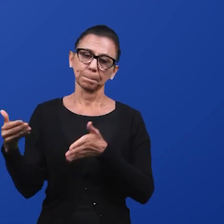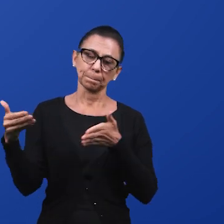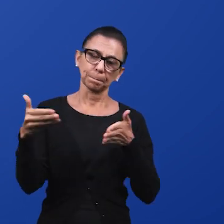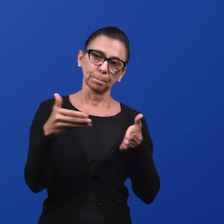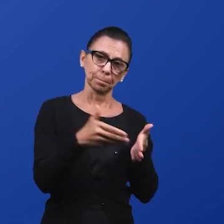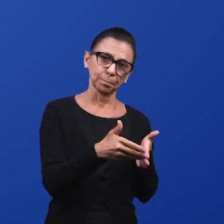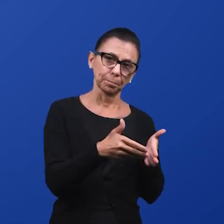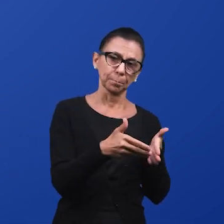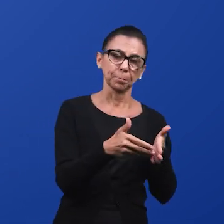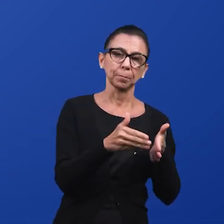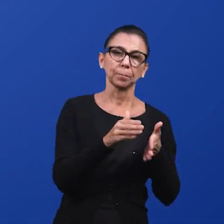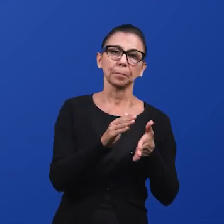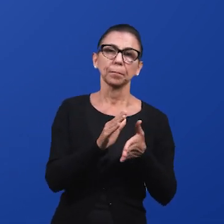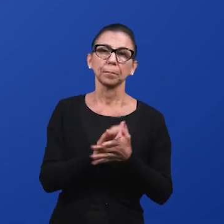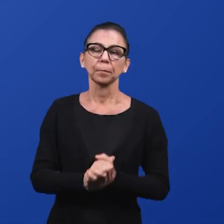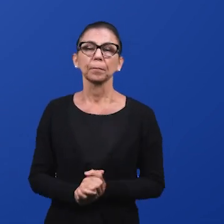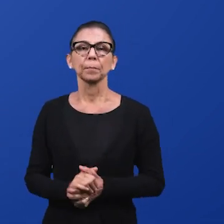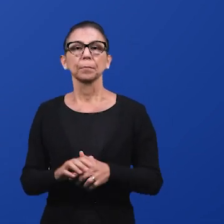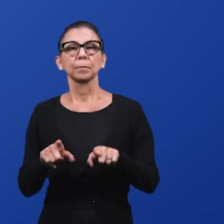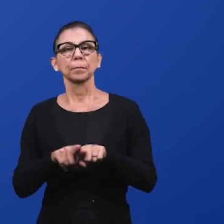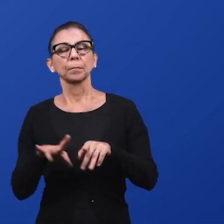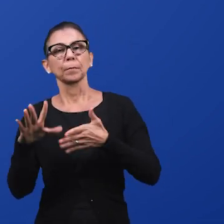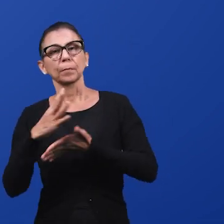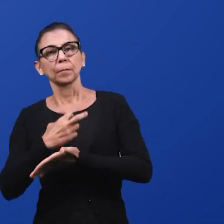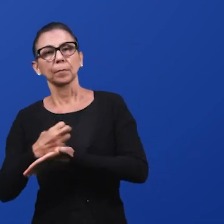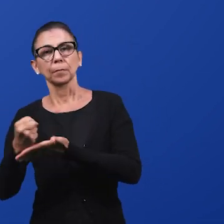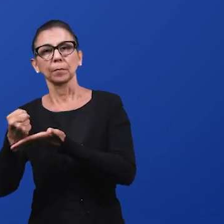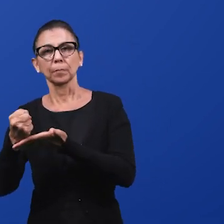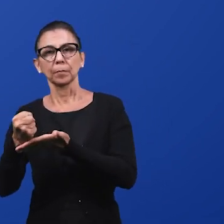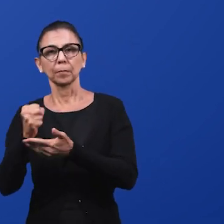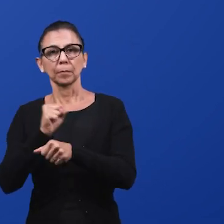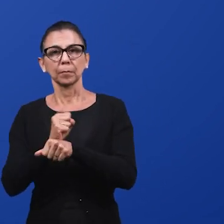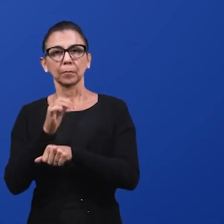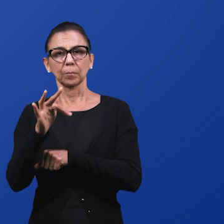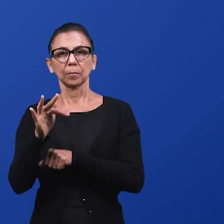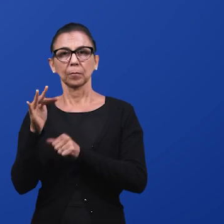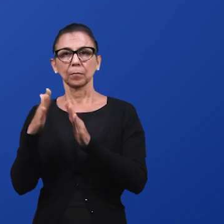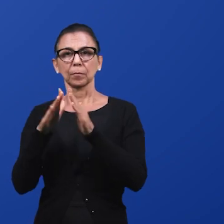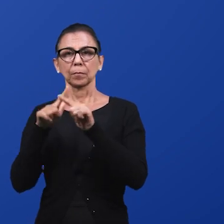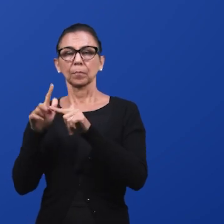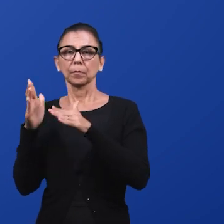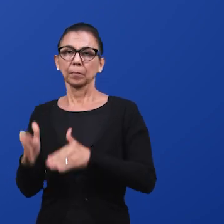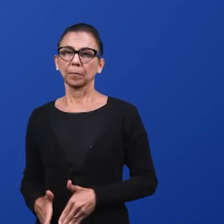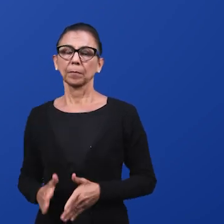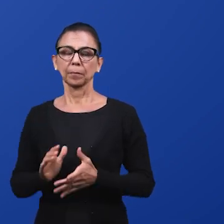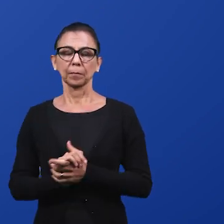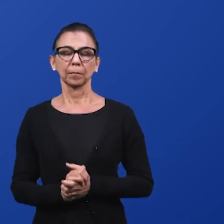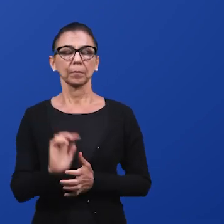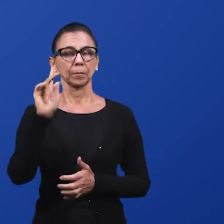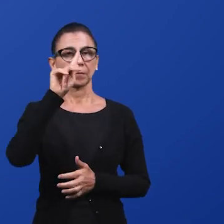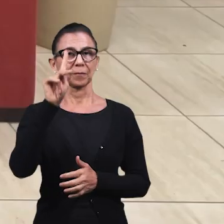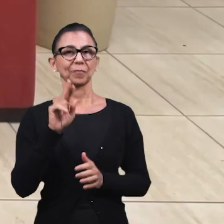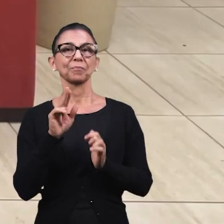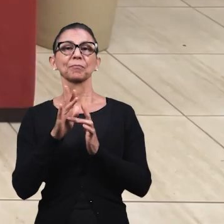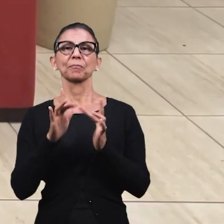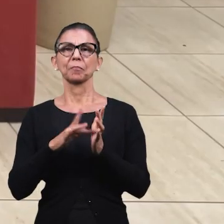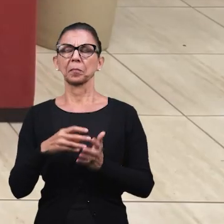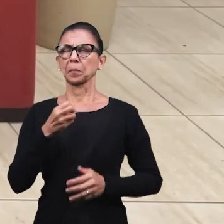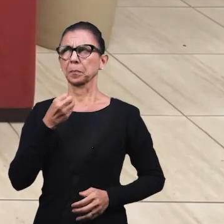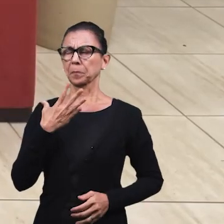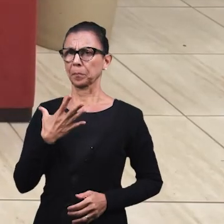parte da doutrina, e o arrebatamento, que é a firme esperança da igreja fiel. A paz do Senhor Jesus.